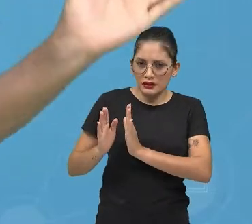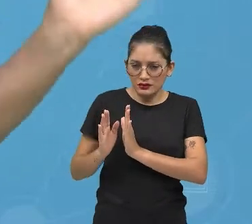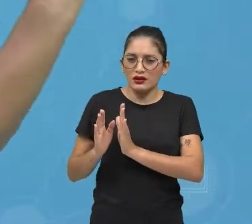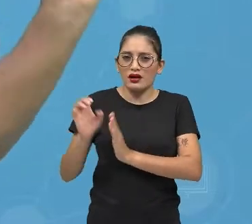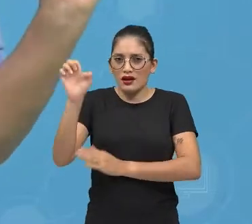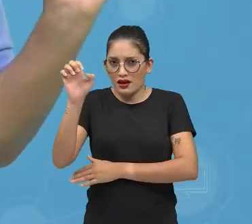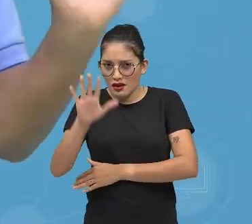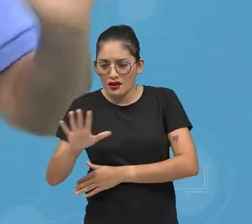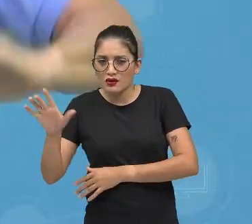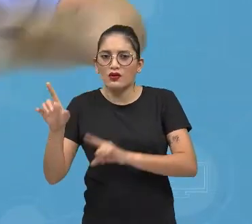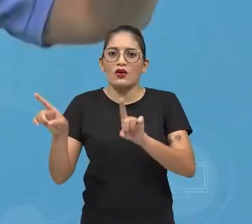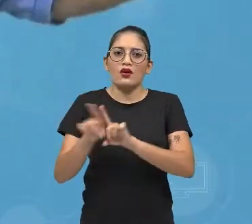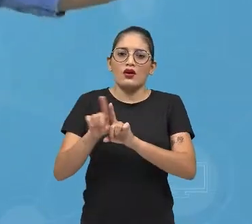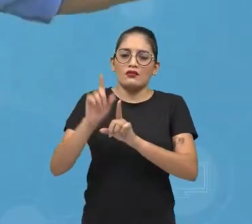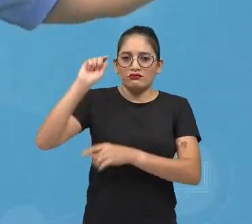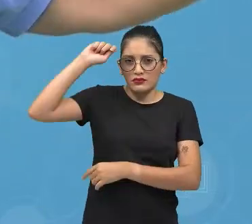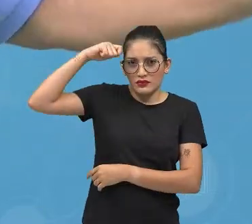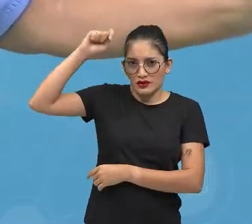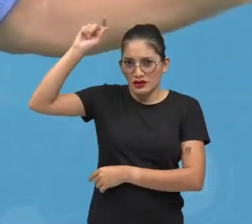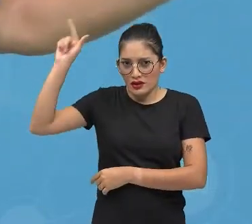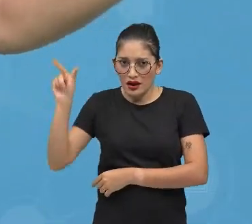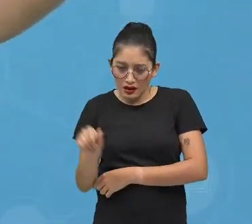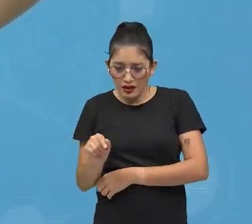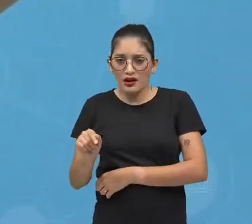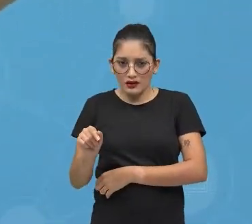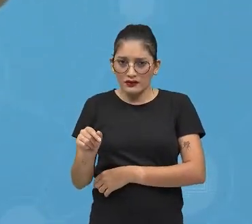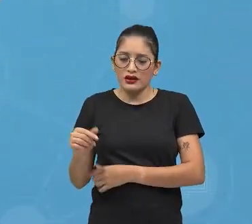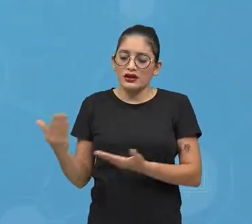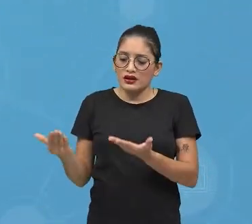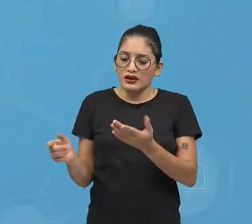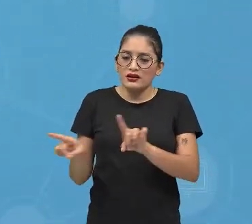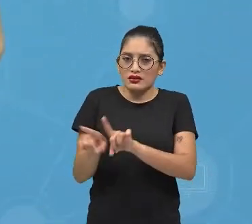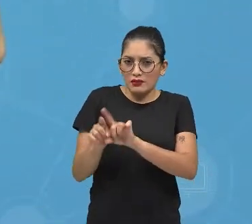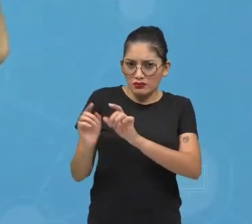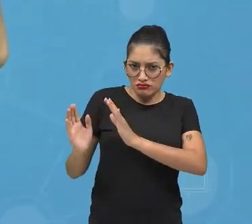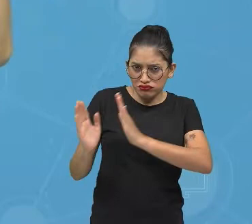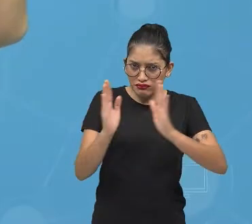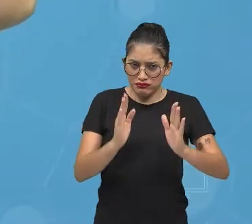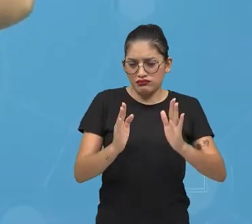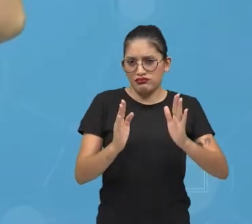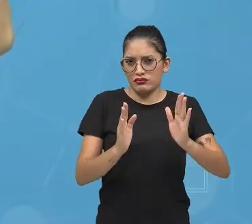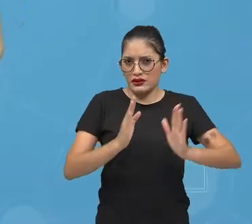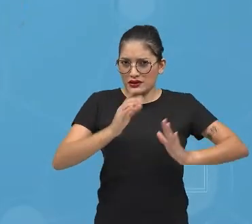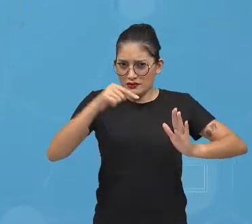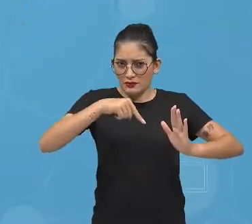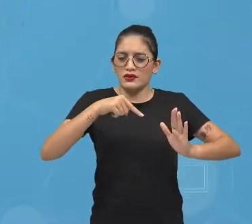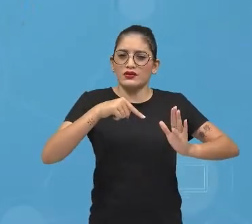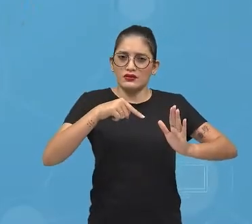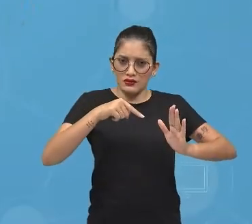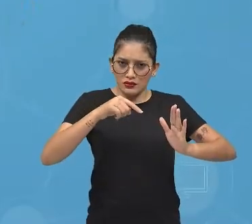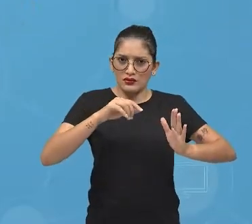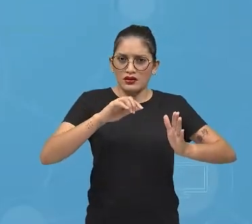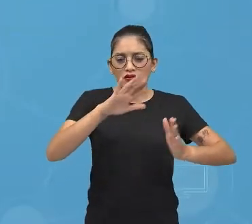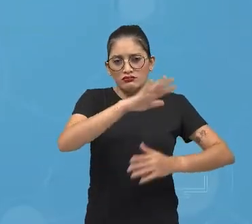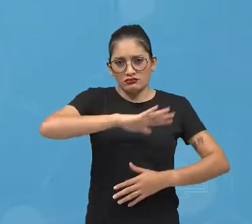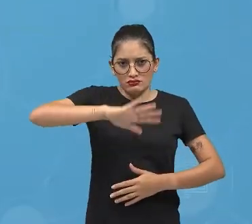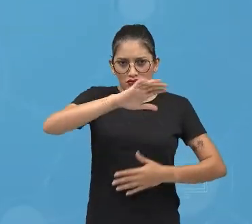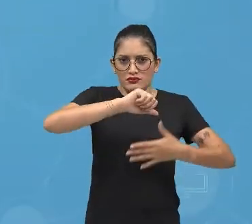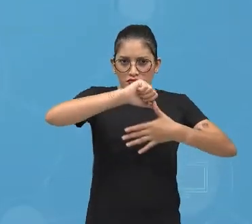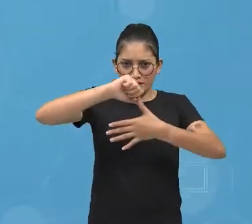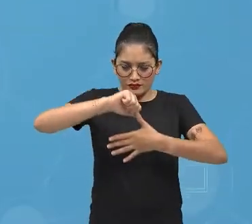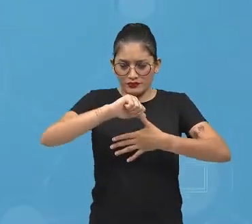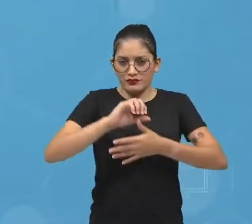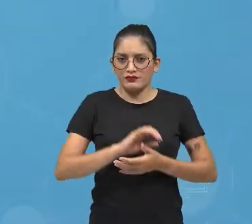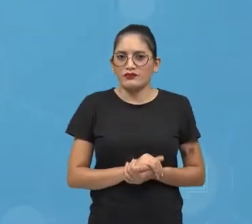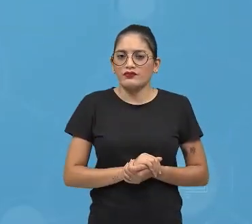África, do lado do Oceano Atlântico, e mais aqui a parte que nós vivemos, os continentes americanos. O